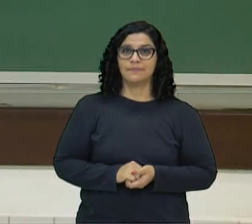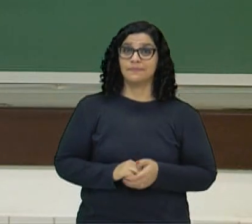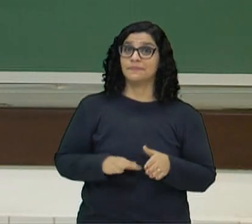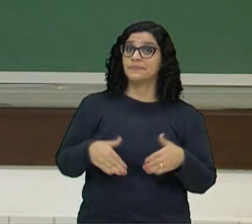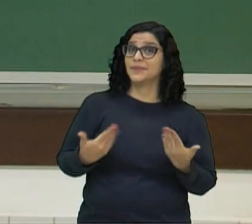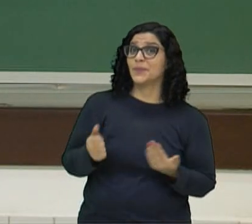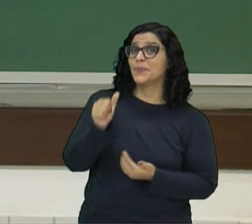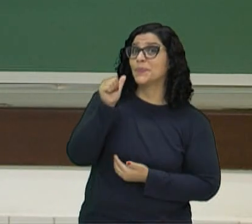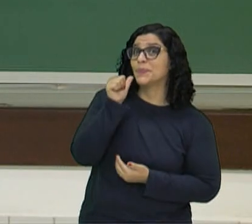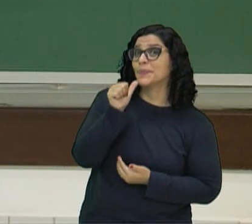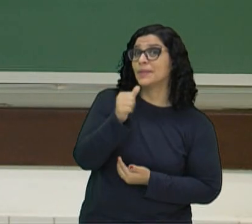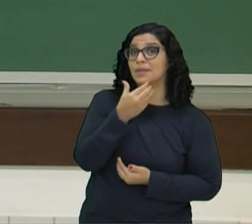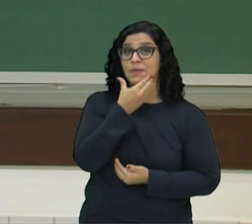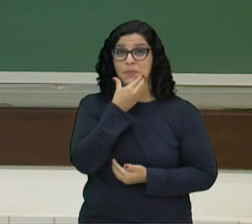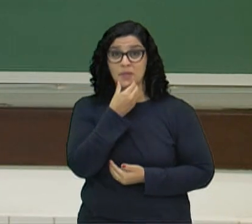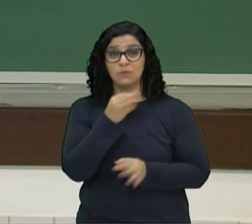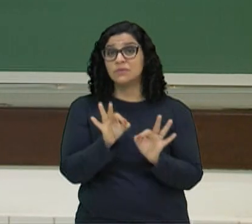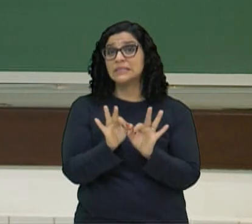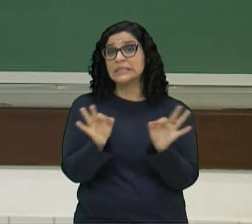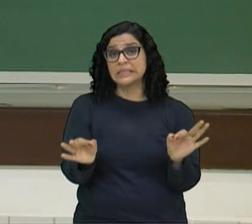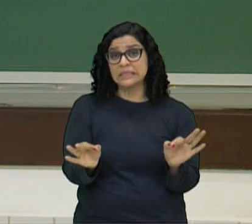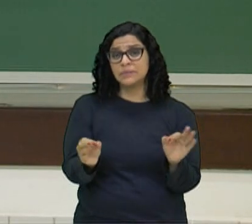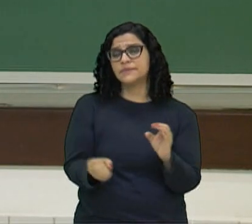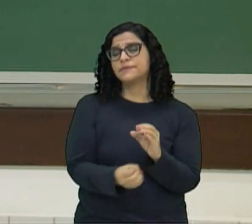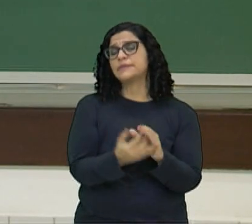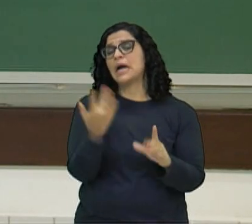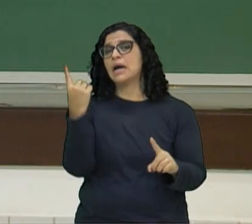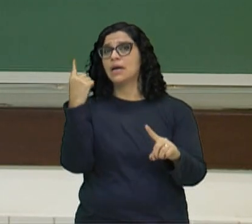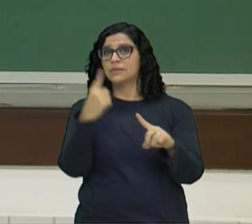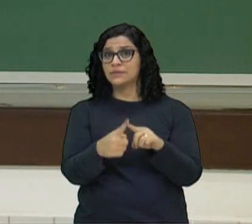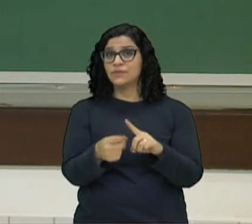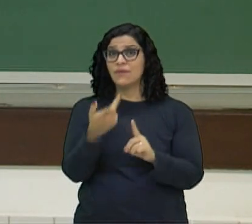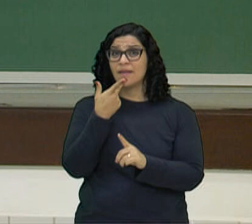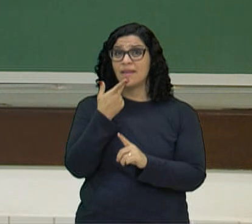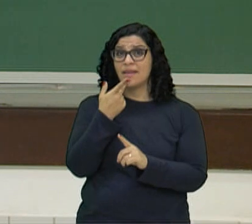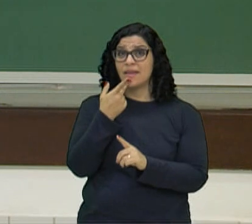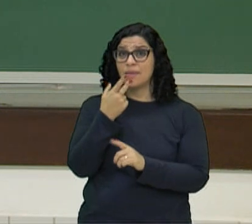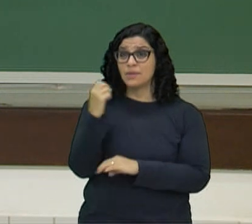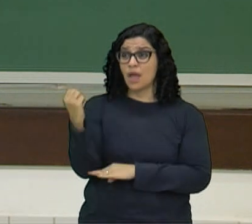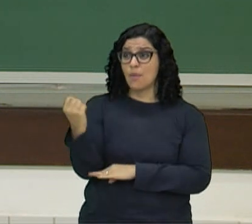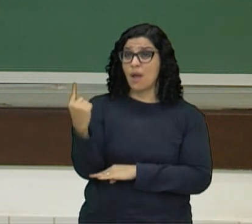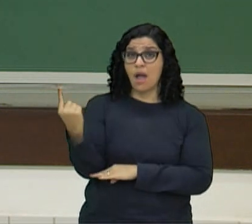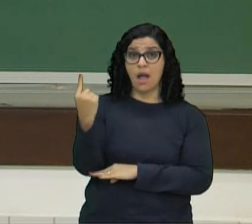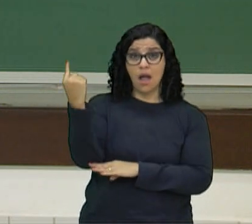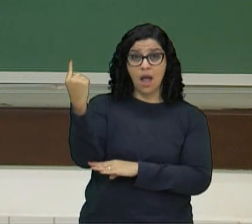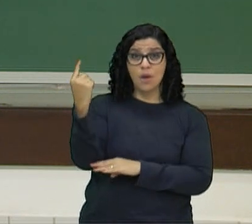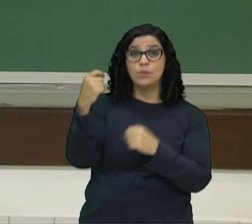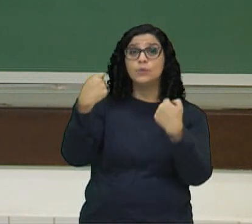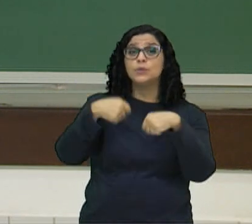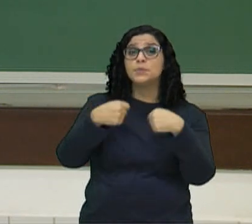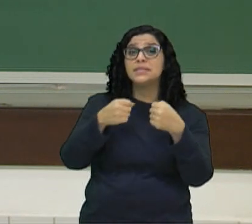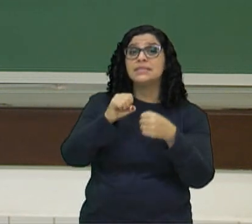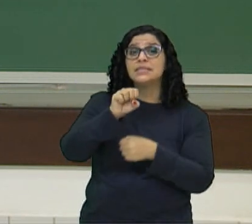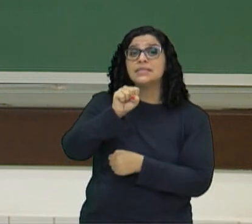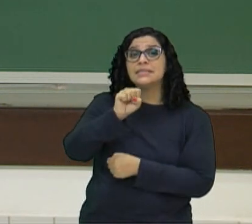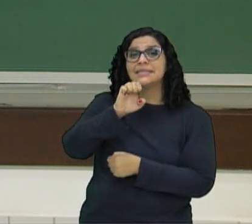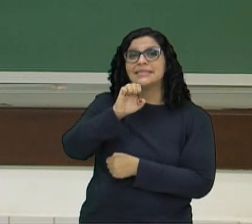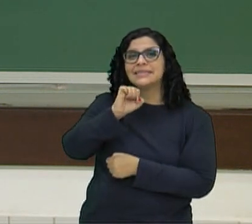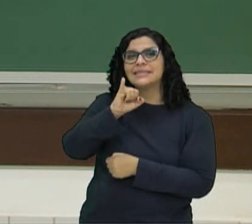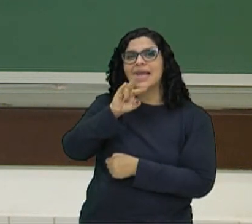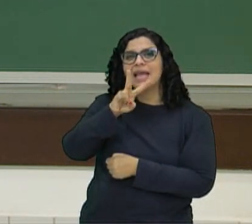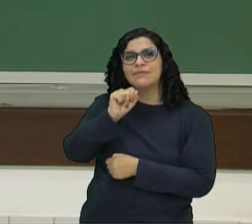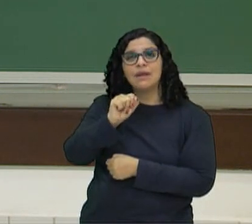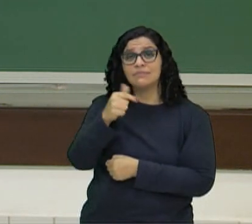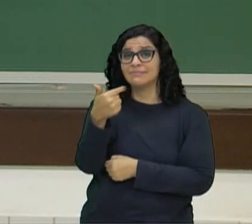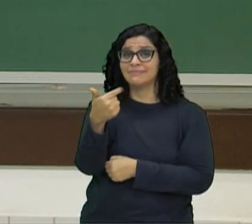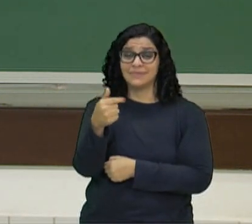E meninas. Simples, já falei várias vezes. Para ter porte grande, precisa de sistema de transporte de seiva. O que falta para as